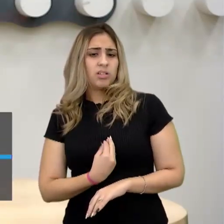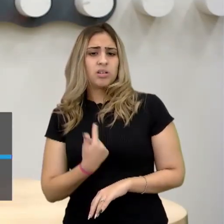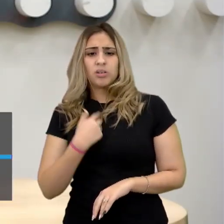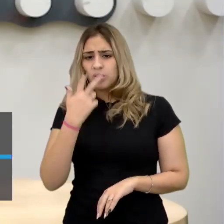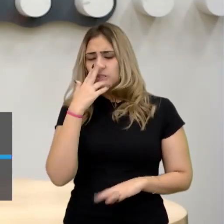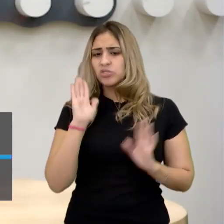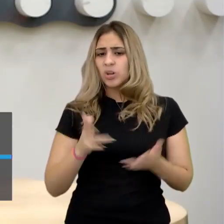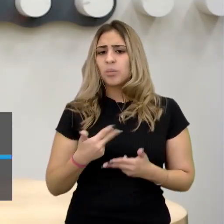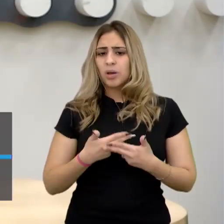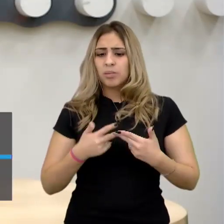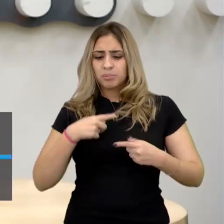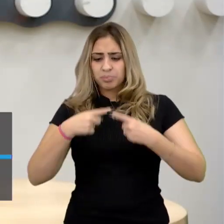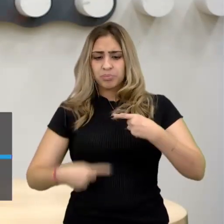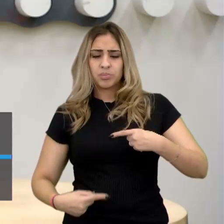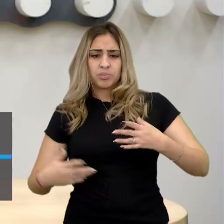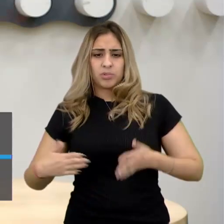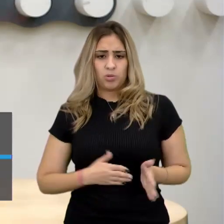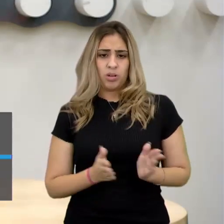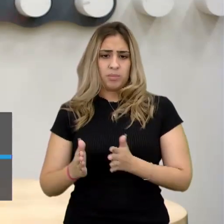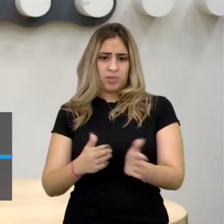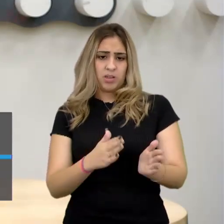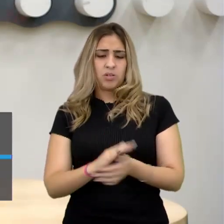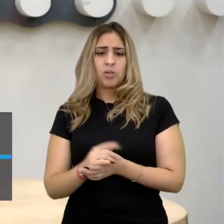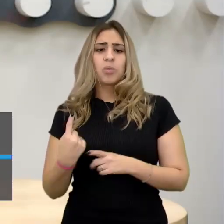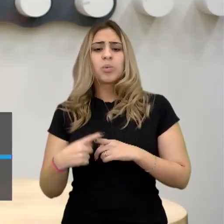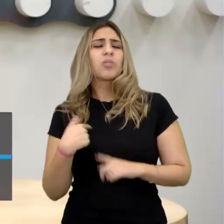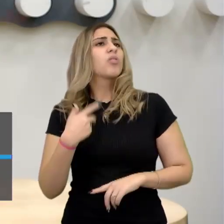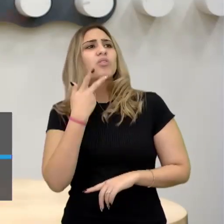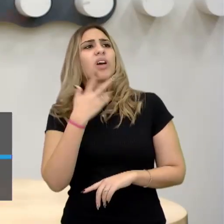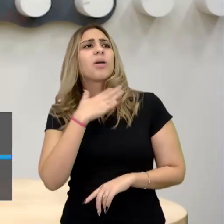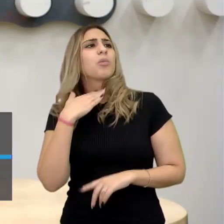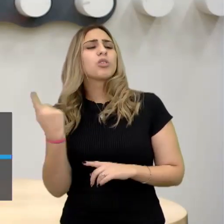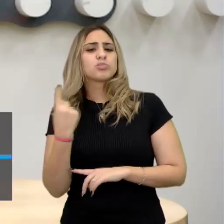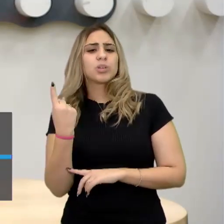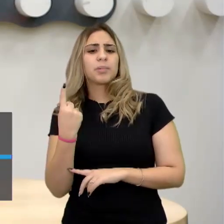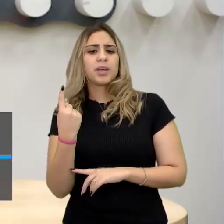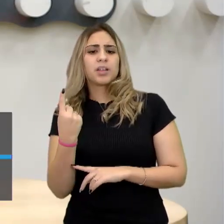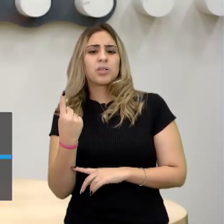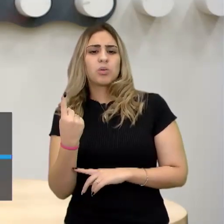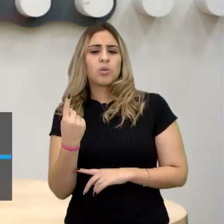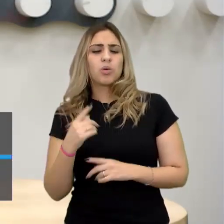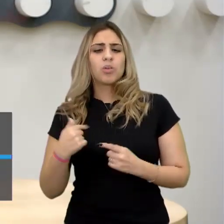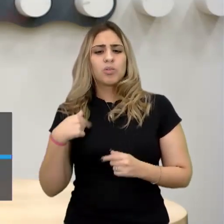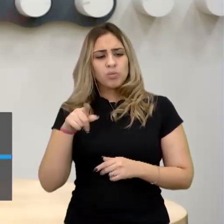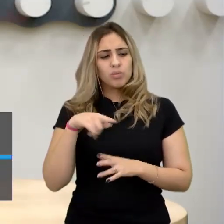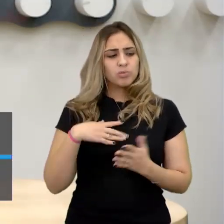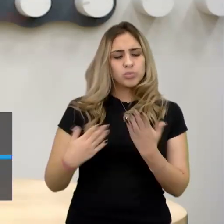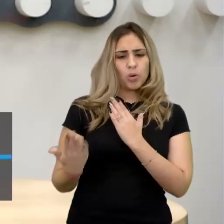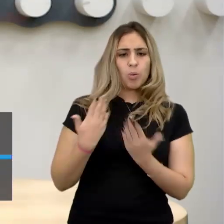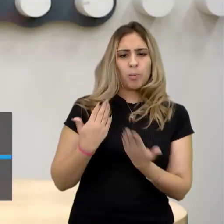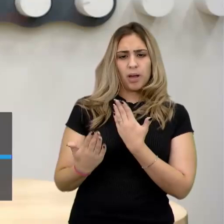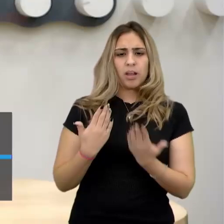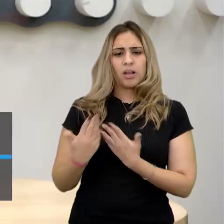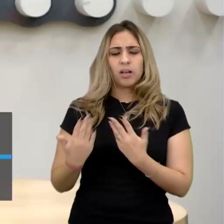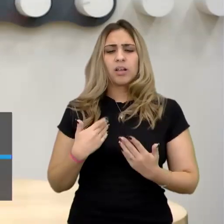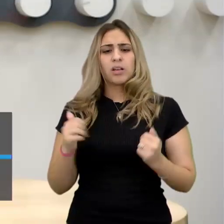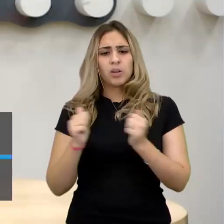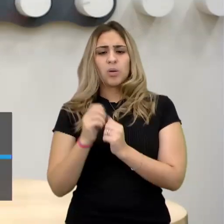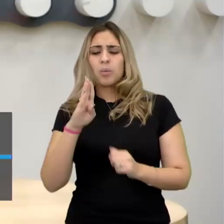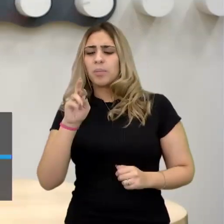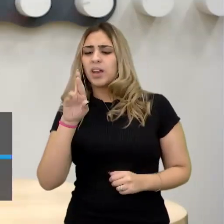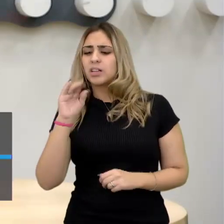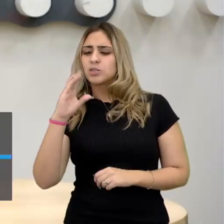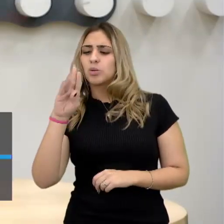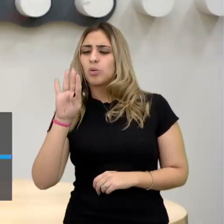acho que já é uma pedra no meio do caminho aí, né? Por que eu vou falar da morte primeiro? Exato, eu não sei se dá pra comparar lá com Brás